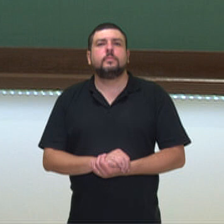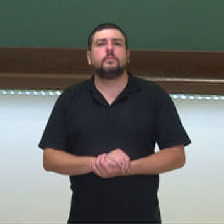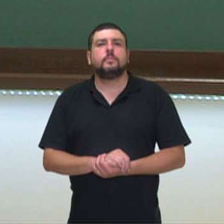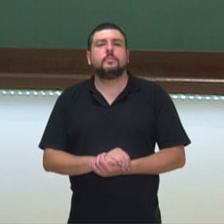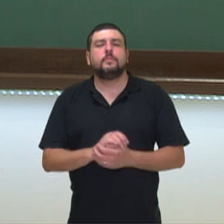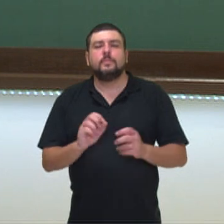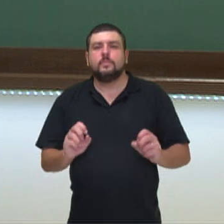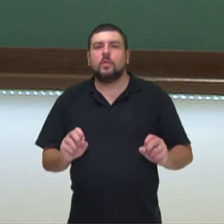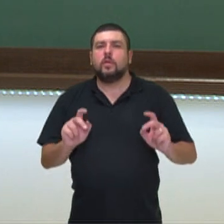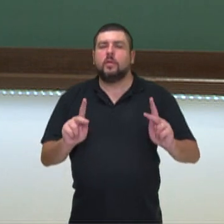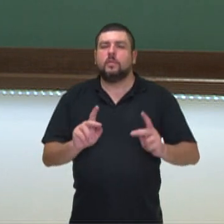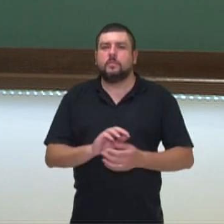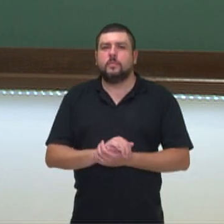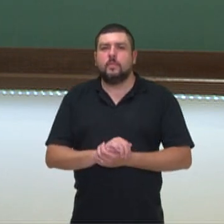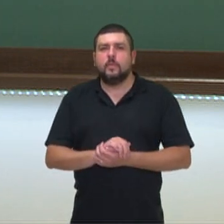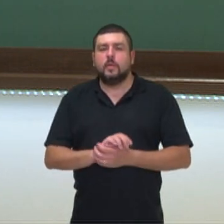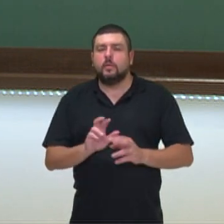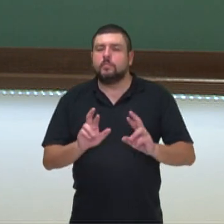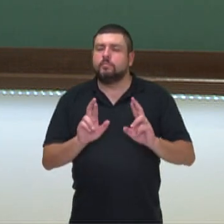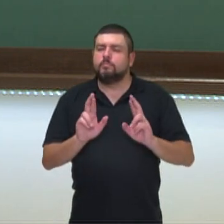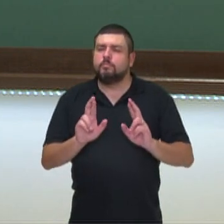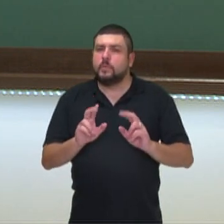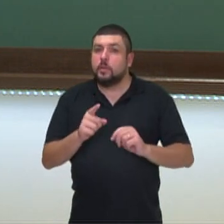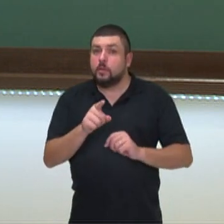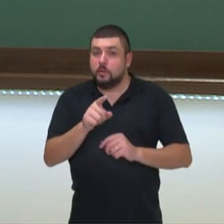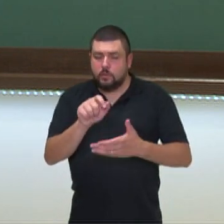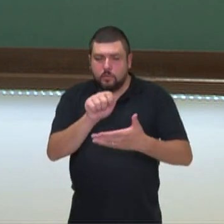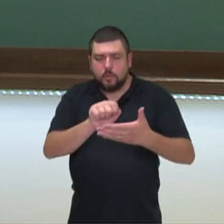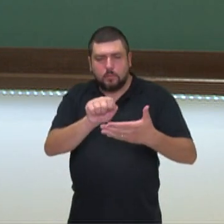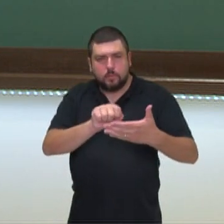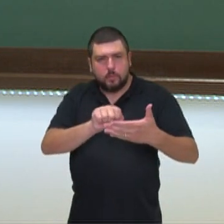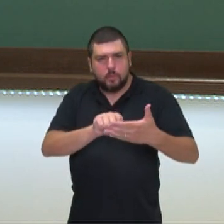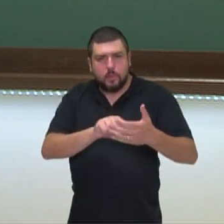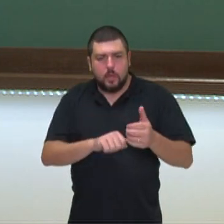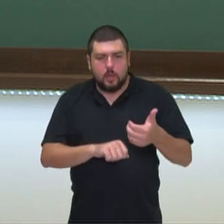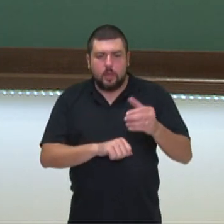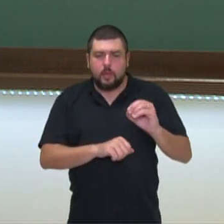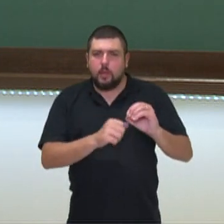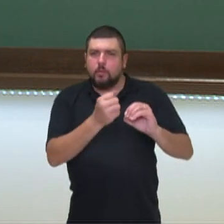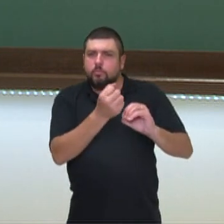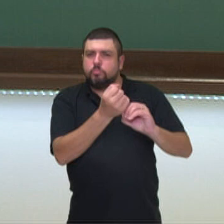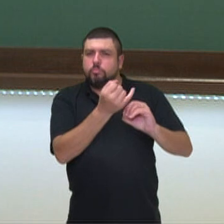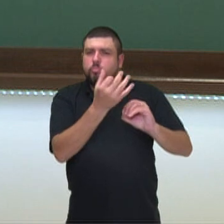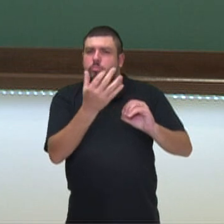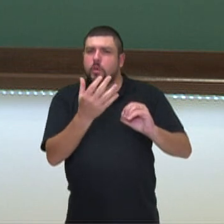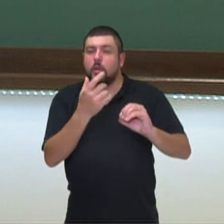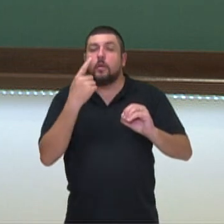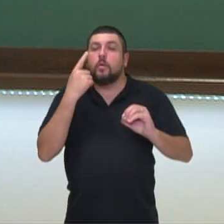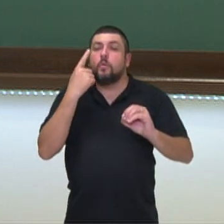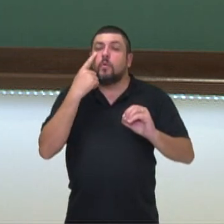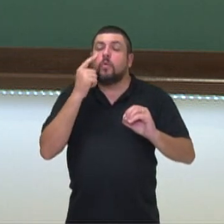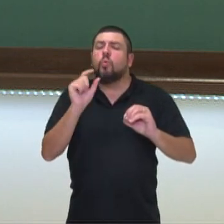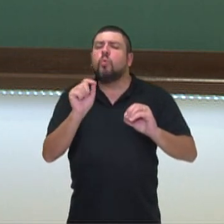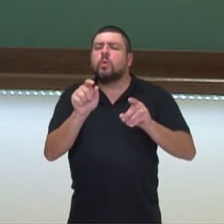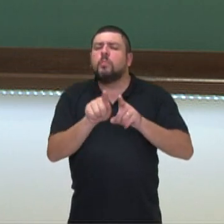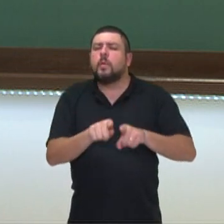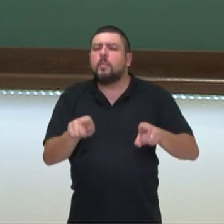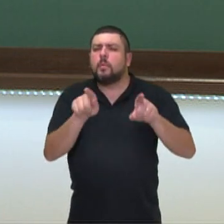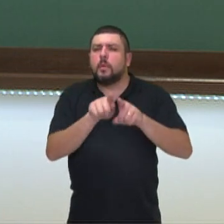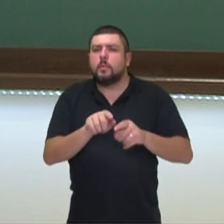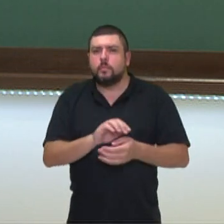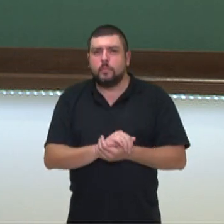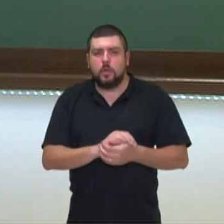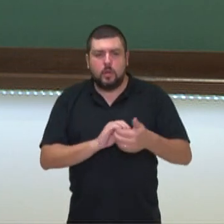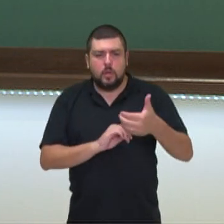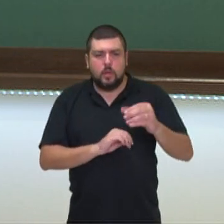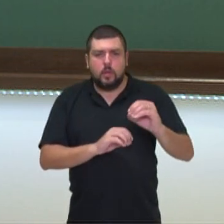Muito bem, espero que você tenha resolvido as potências de base 10 e que você tenha chegado nas regularidades. Vamos lá. 10 elevado a 0 é quanto? É